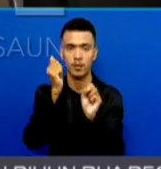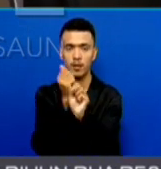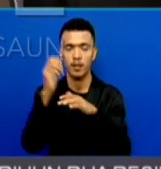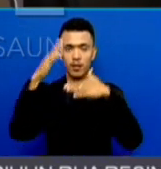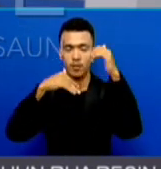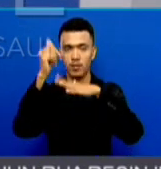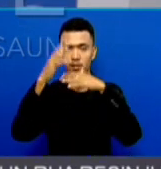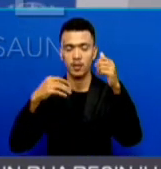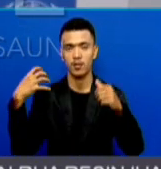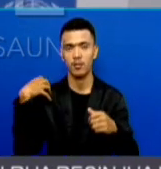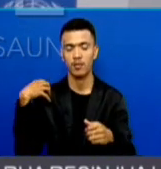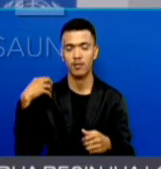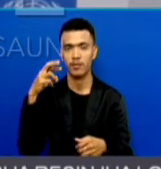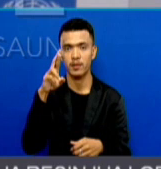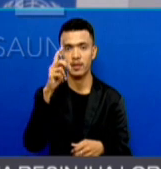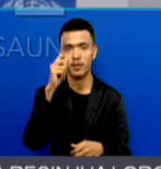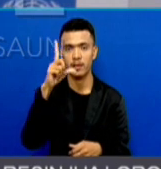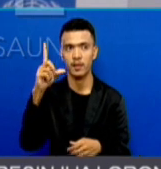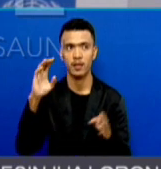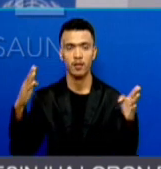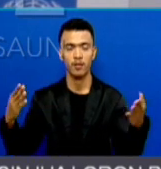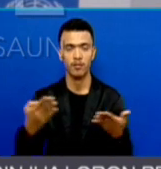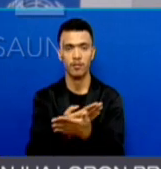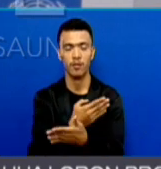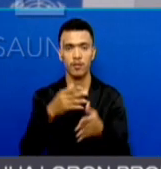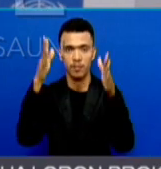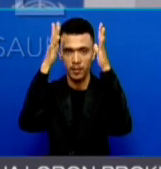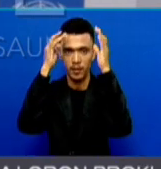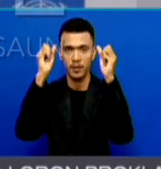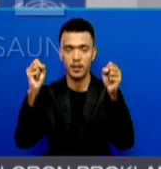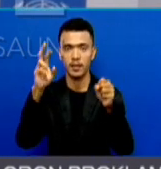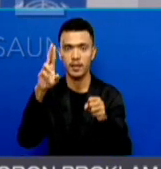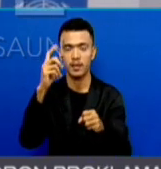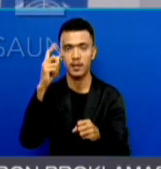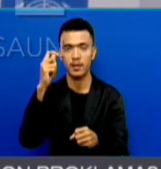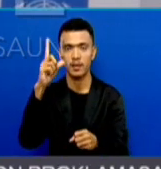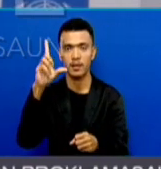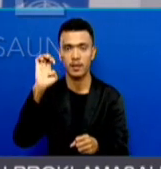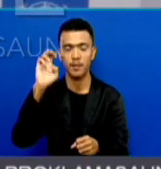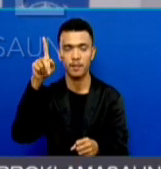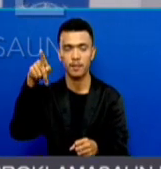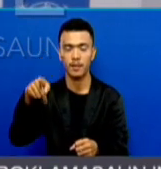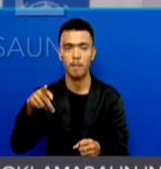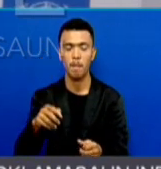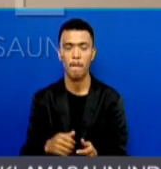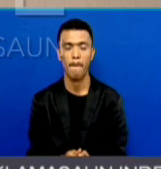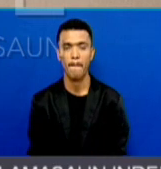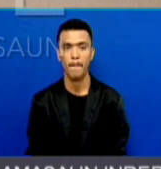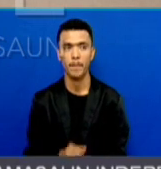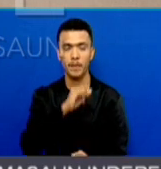construção do edifício central RTTL-FOM. Presidente do Conselho de Administração Rádio e Televisão Timor-Leste Empresa